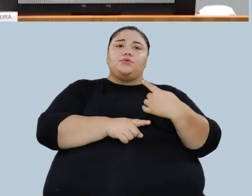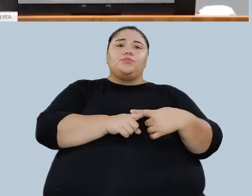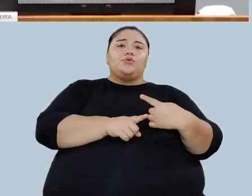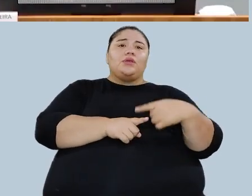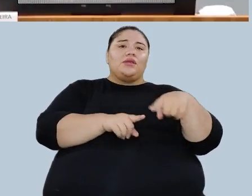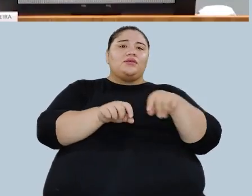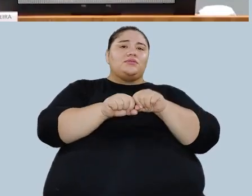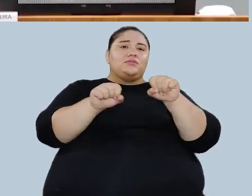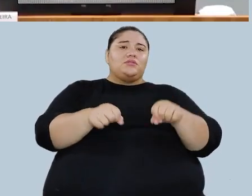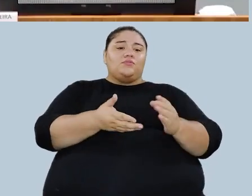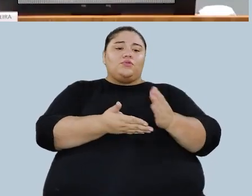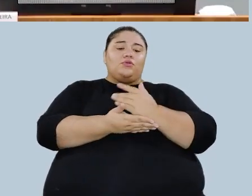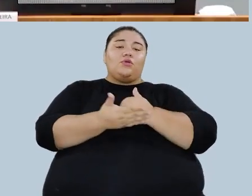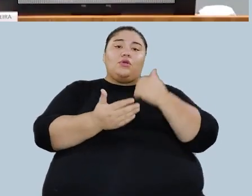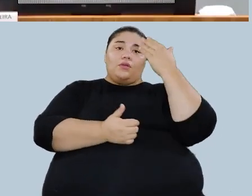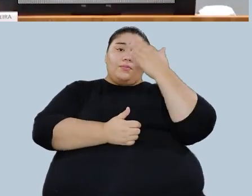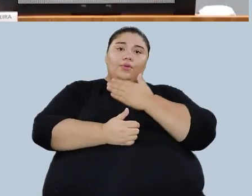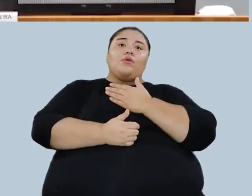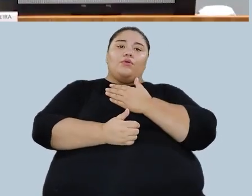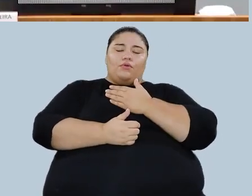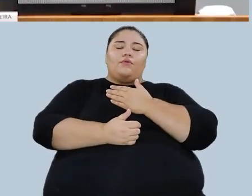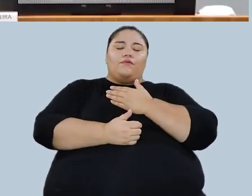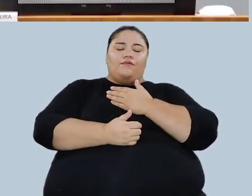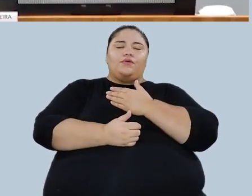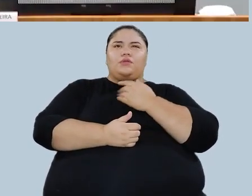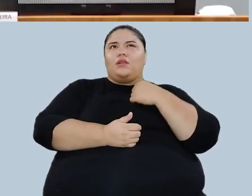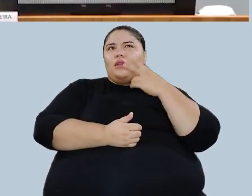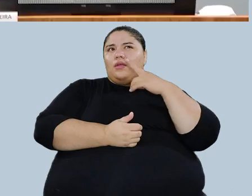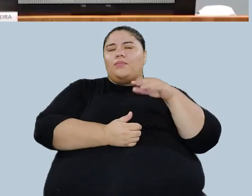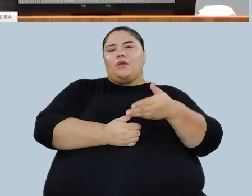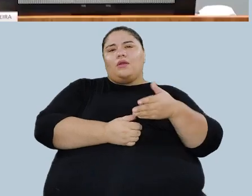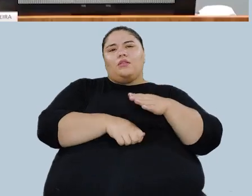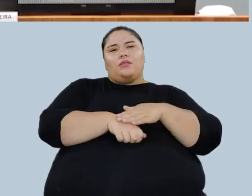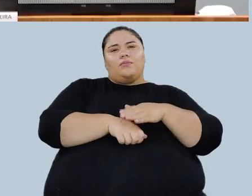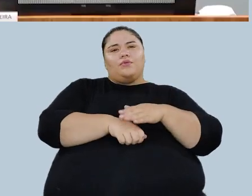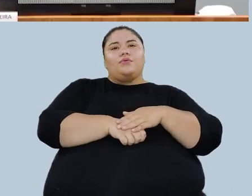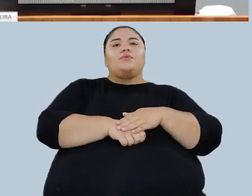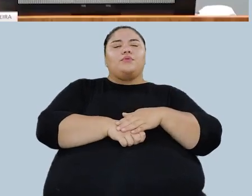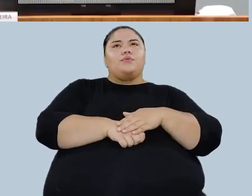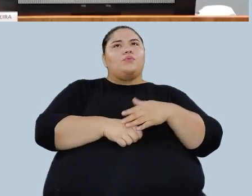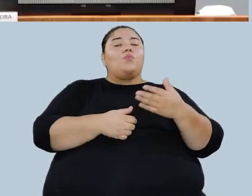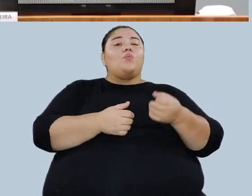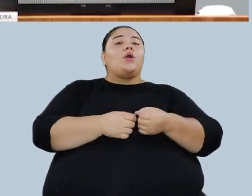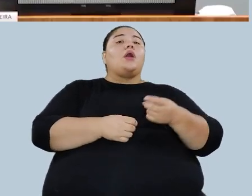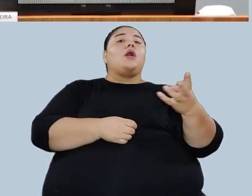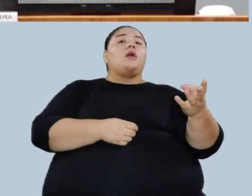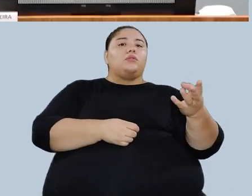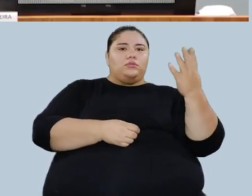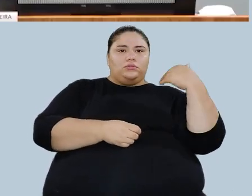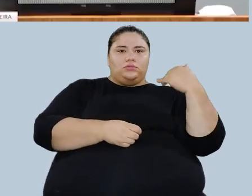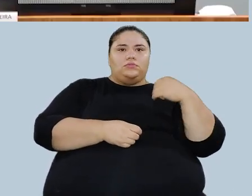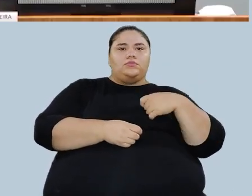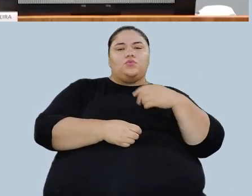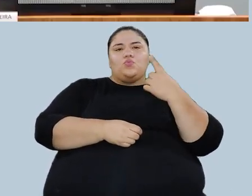porque esse sistema colherá provas. Vocês vão lembrar aqui, no tempo da CPMF, a quantidade de autuações que eram